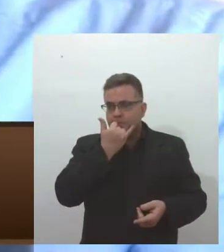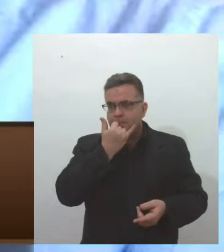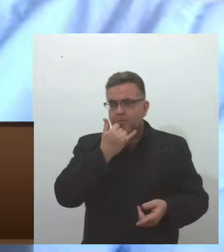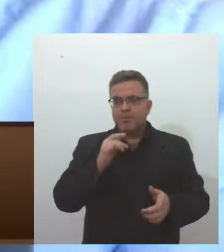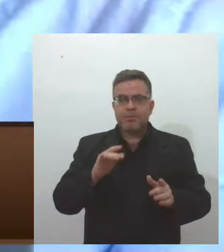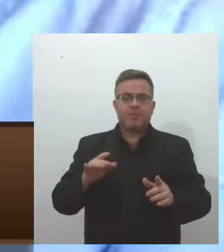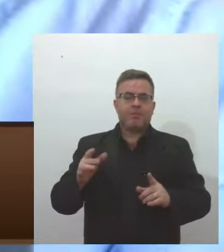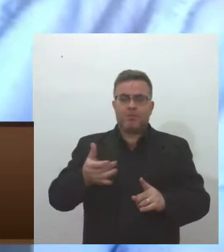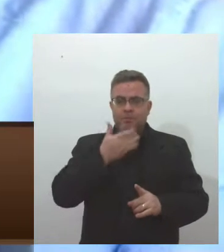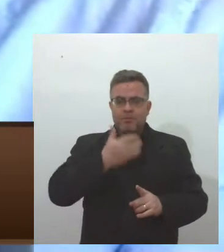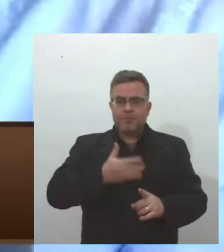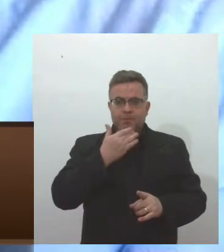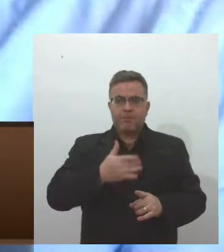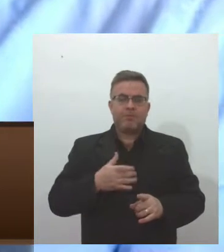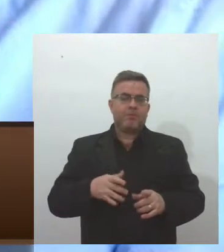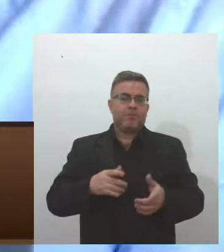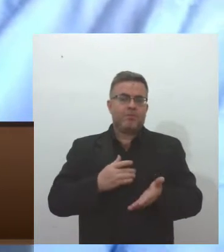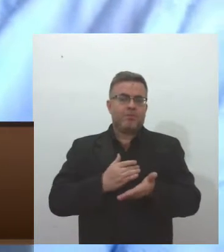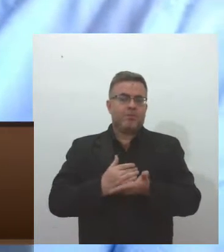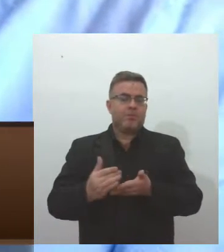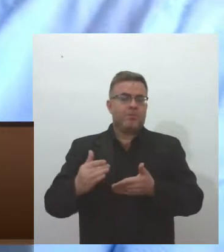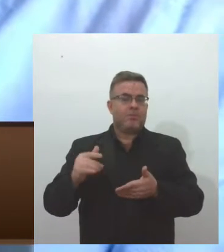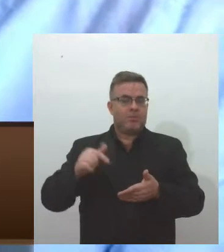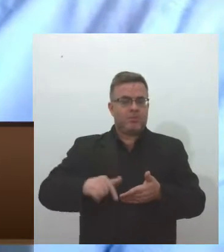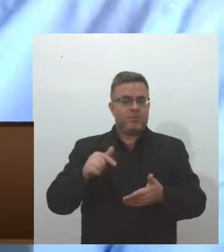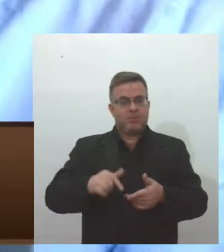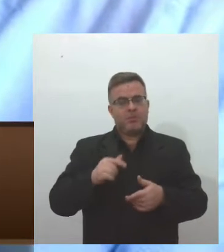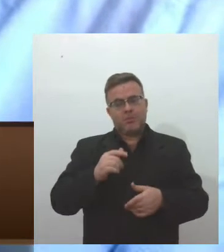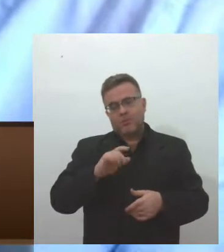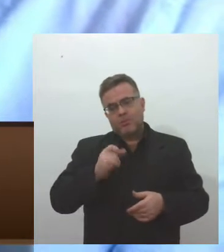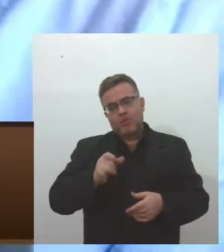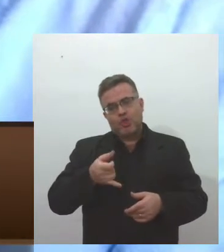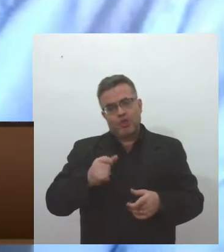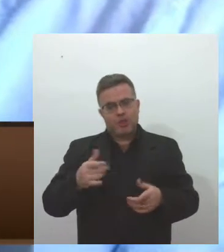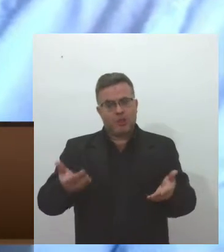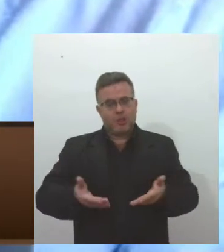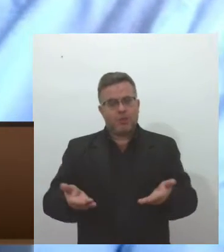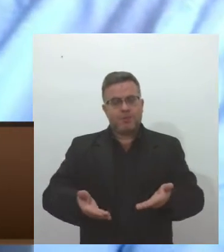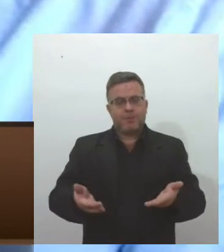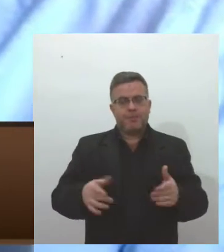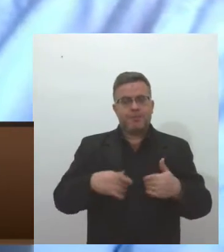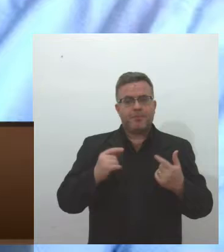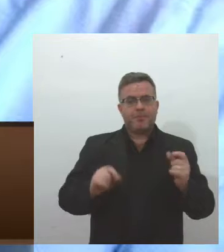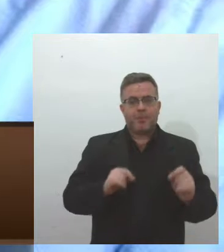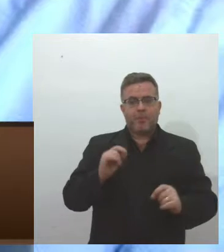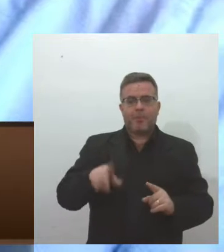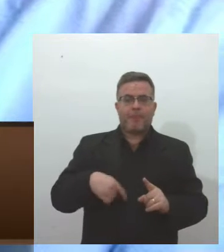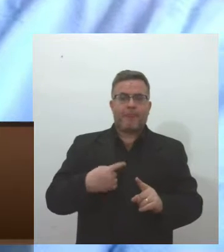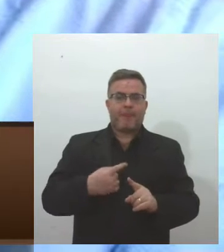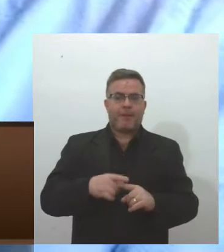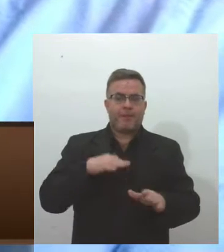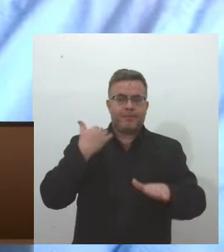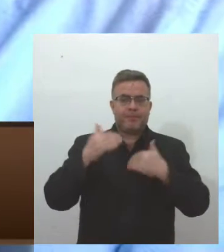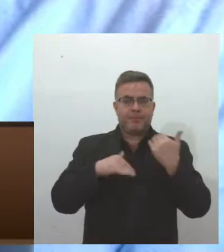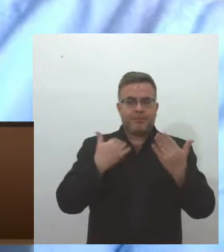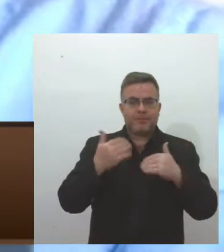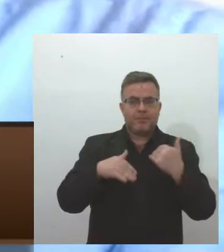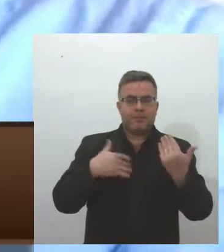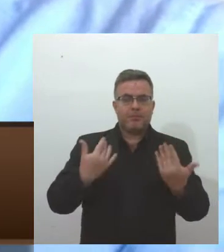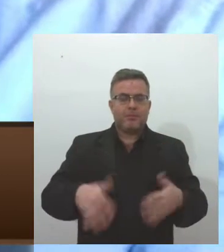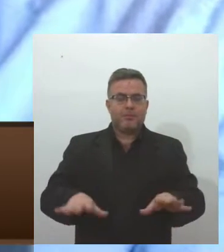passado, início desse ano, tivemos aí um aumento muito forte dos índices da